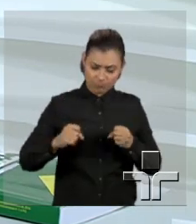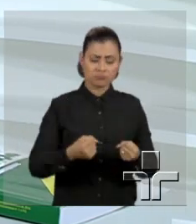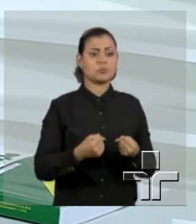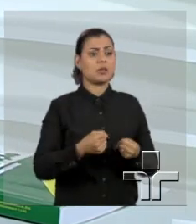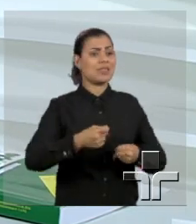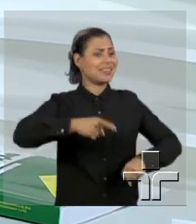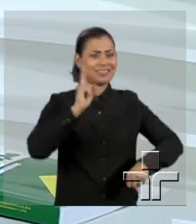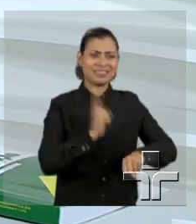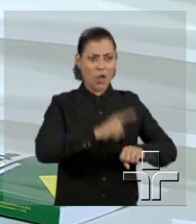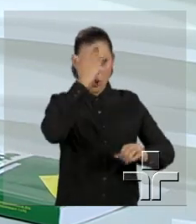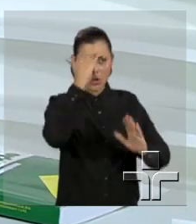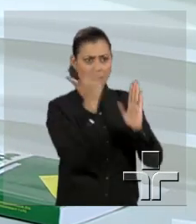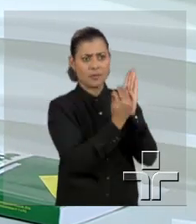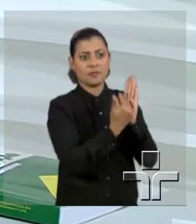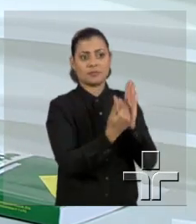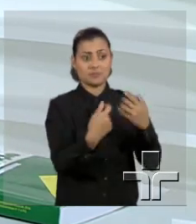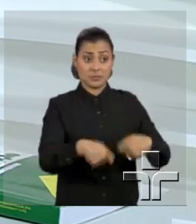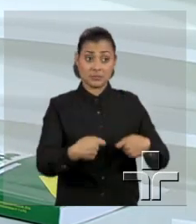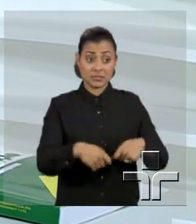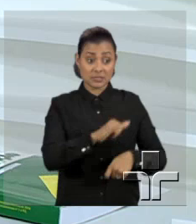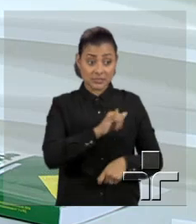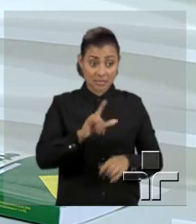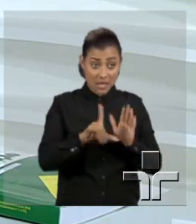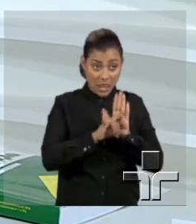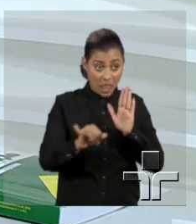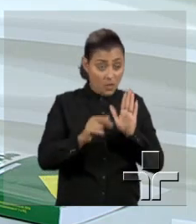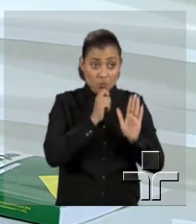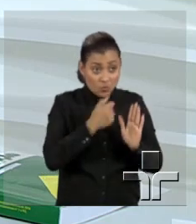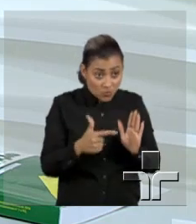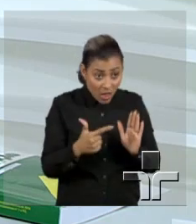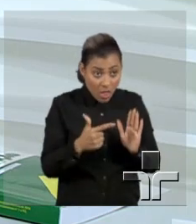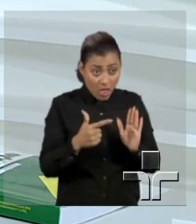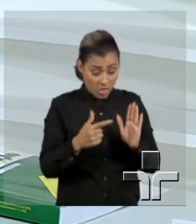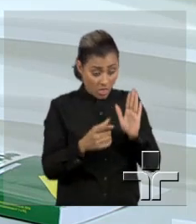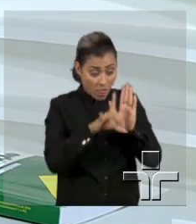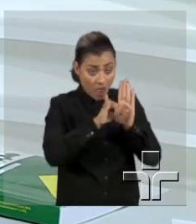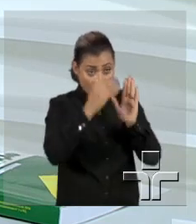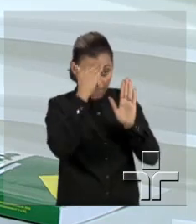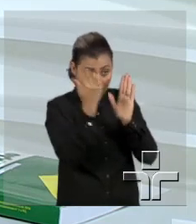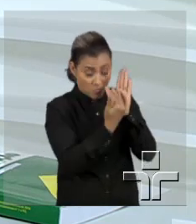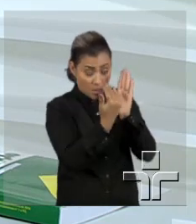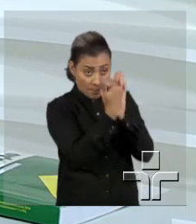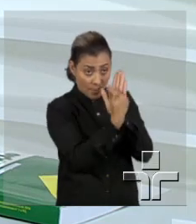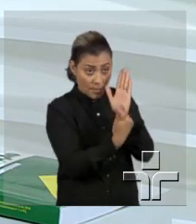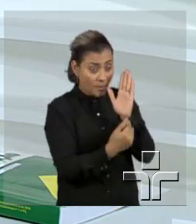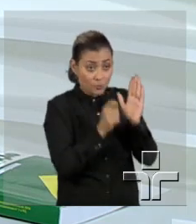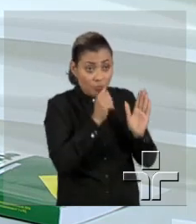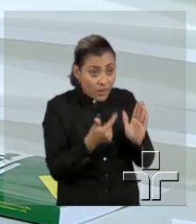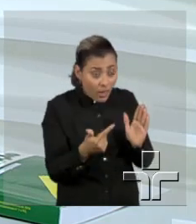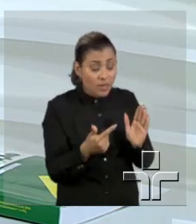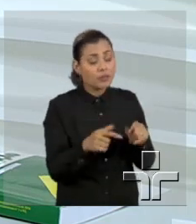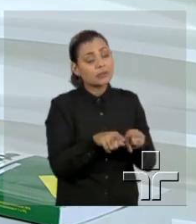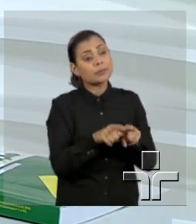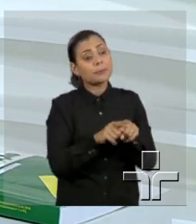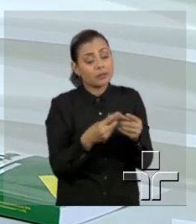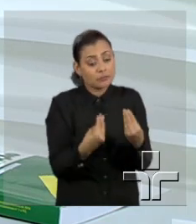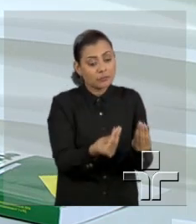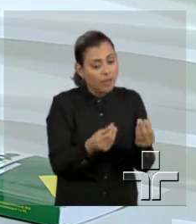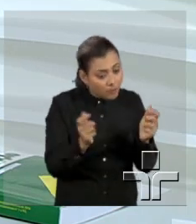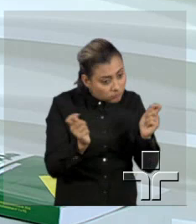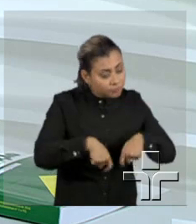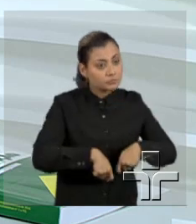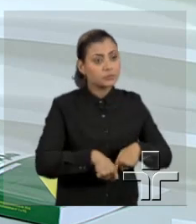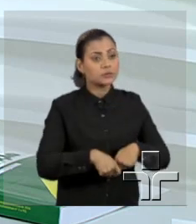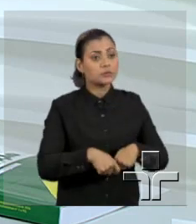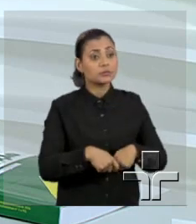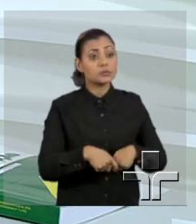imediata, está dizendo, se não houver lei suficiente para o desfrute do direito, dessa qualificação ou dessa garantia,